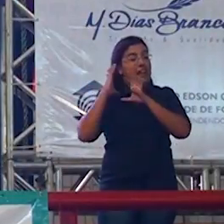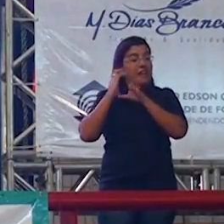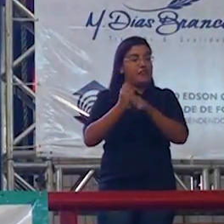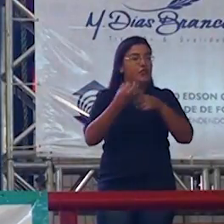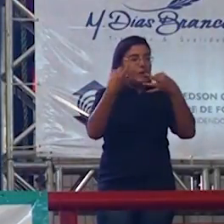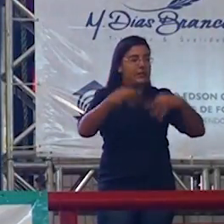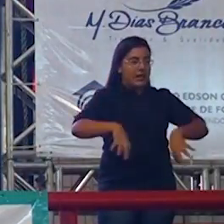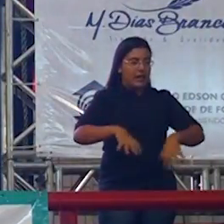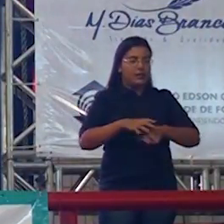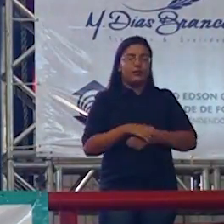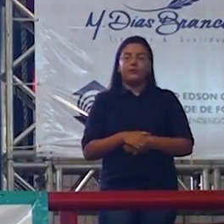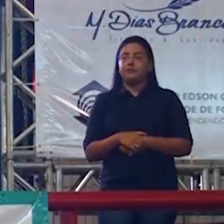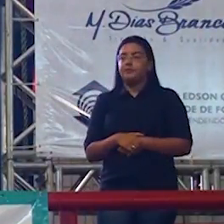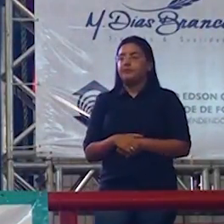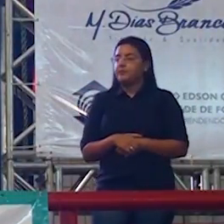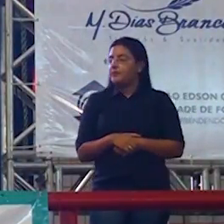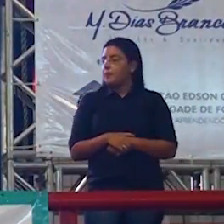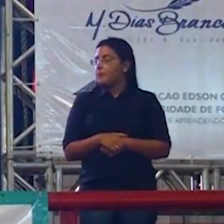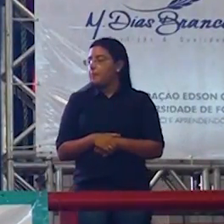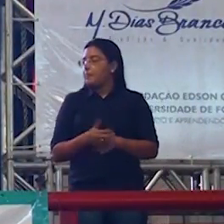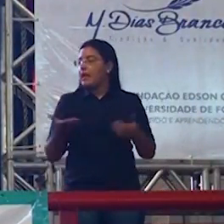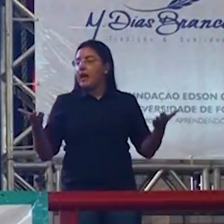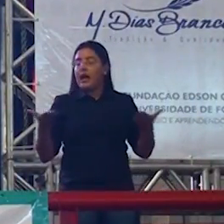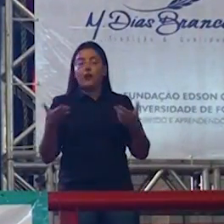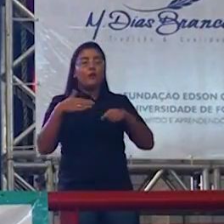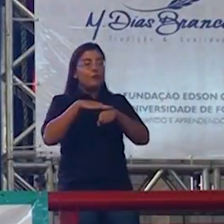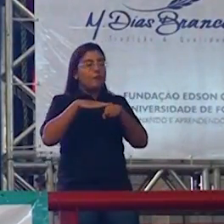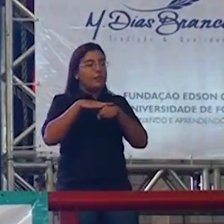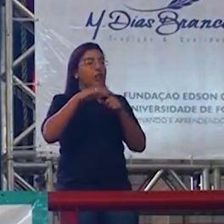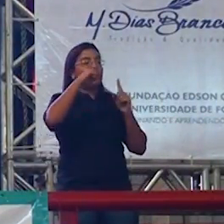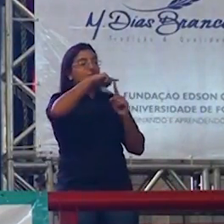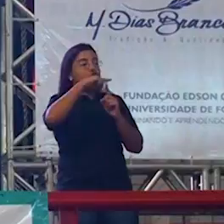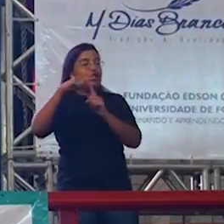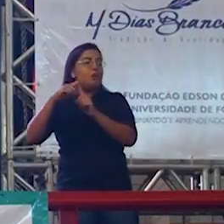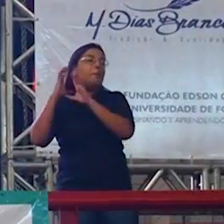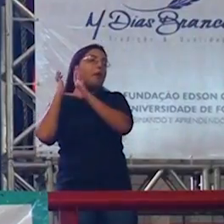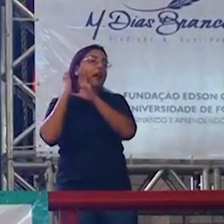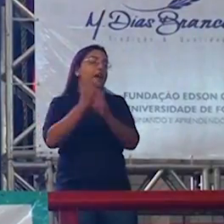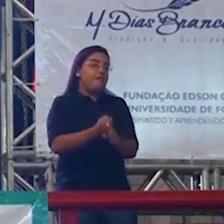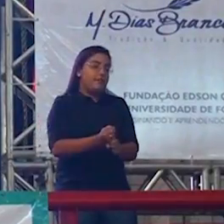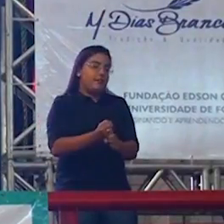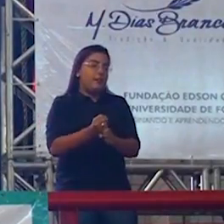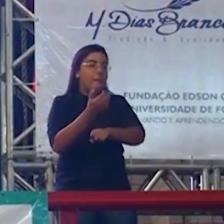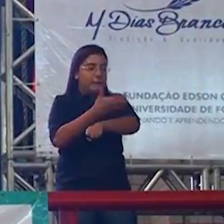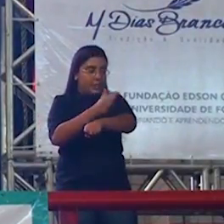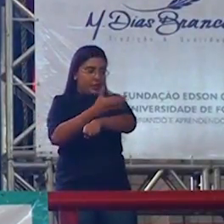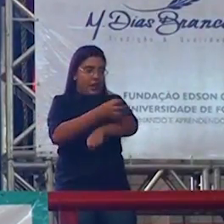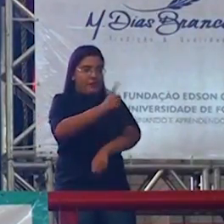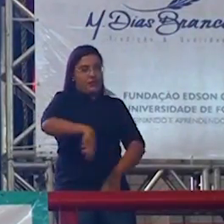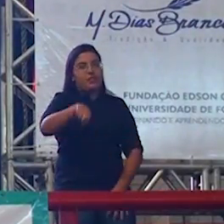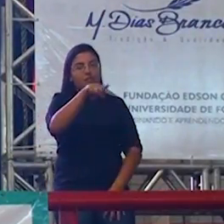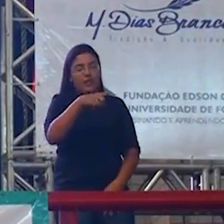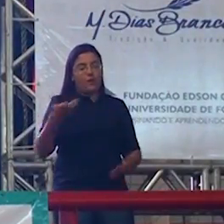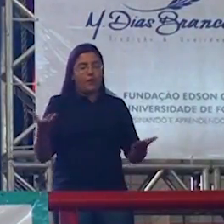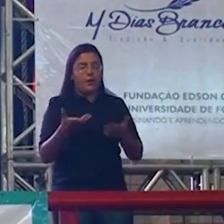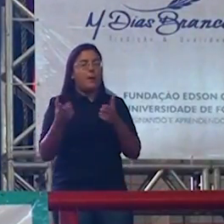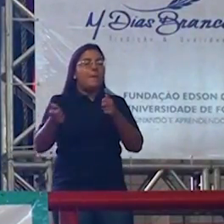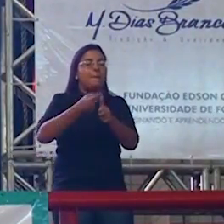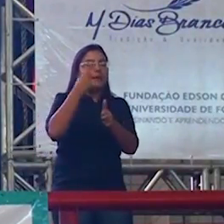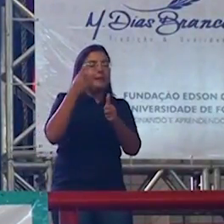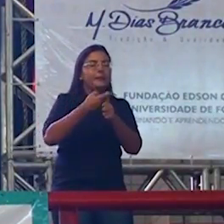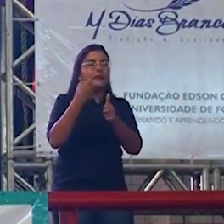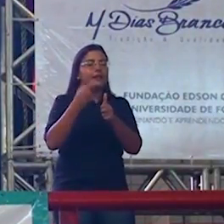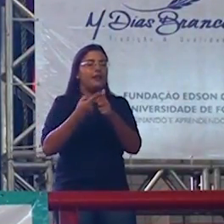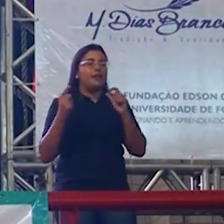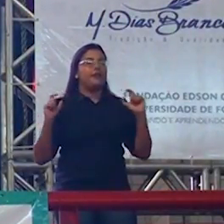corretamente. Então, nós vamos conversar agora sobre os diversos tipos de revisões para você colocar em prática. Primeira revisão,